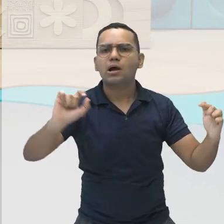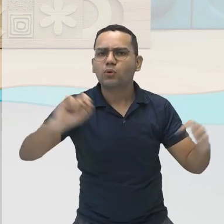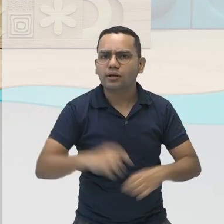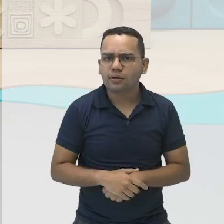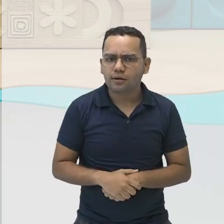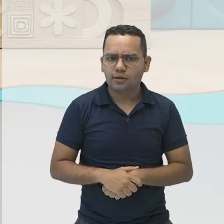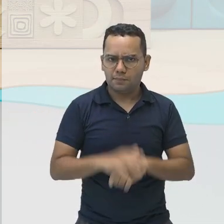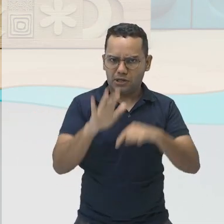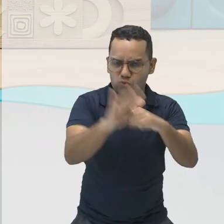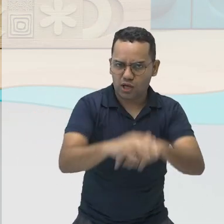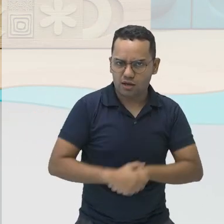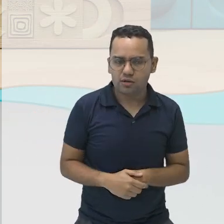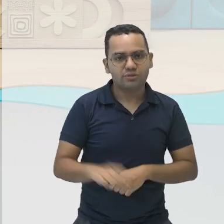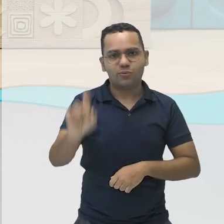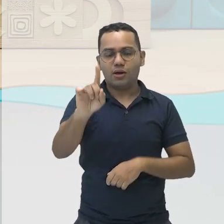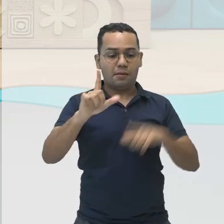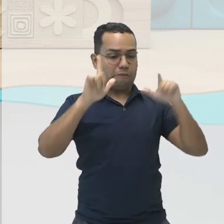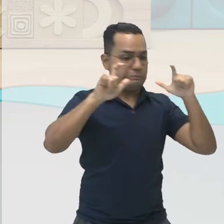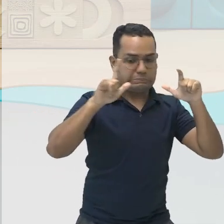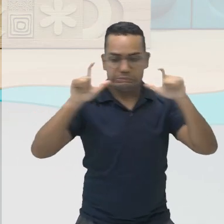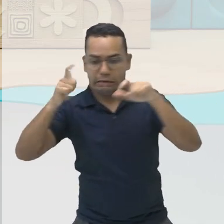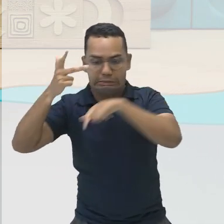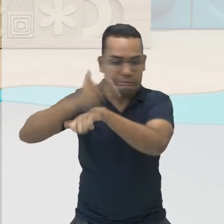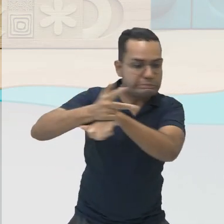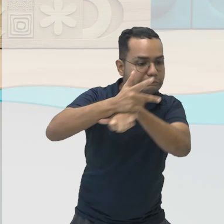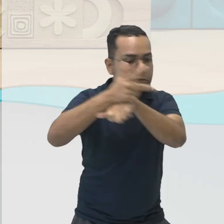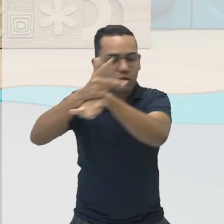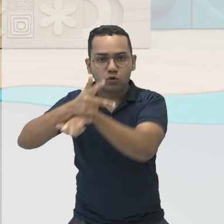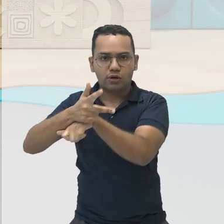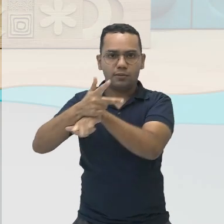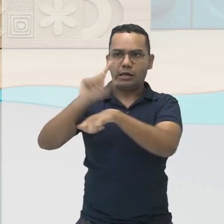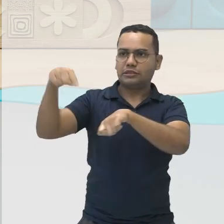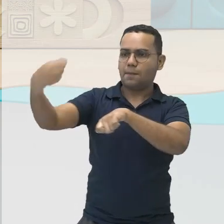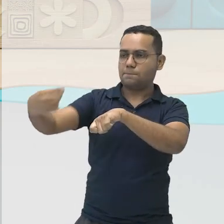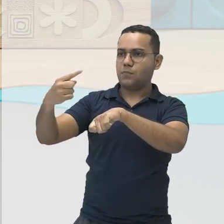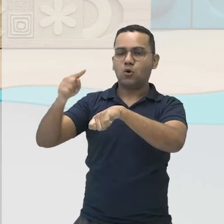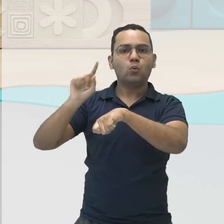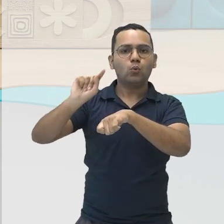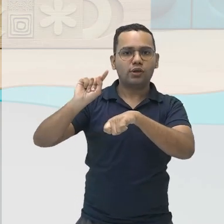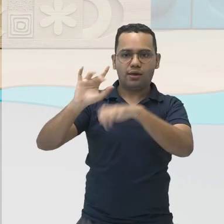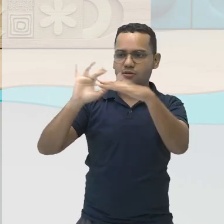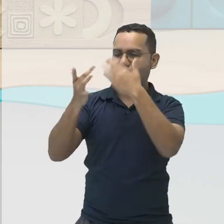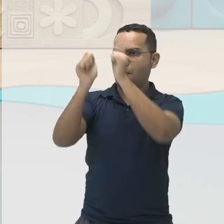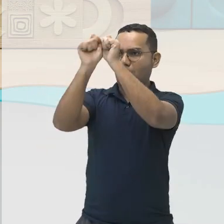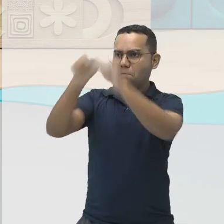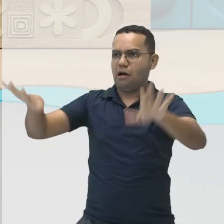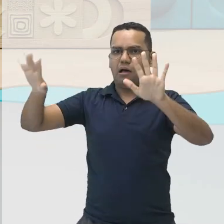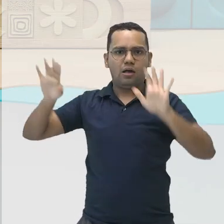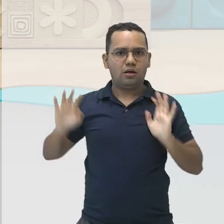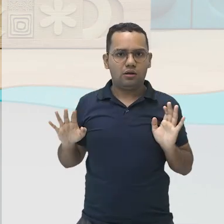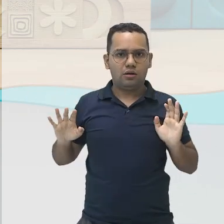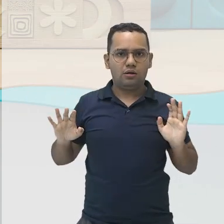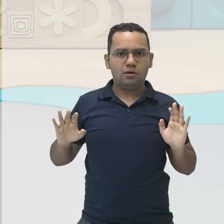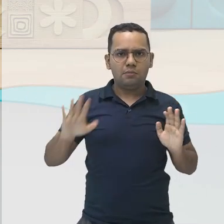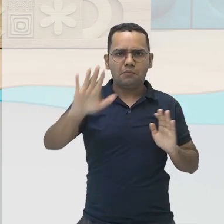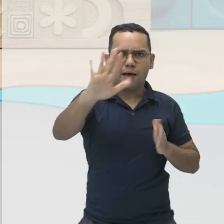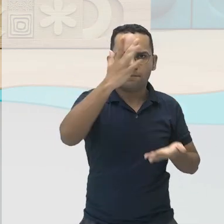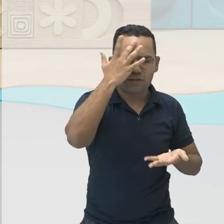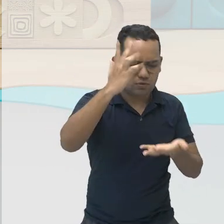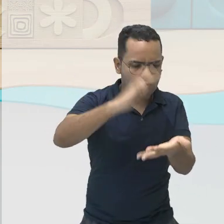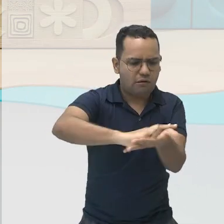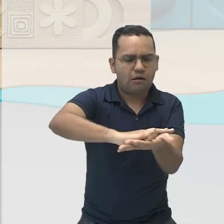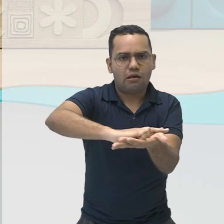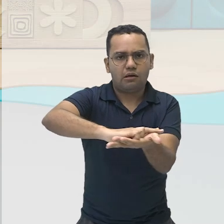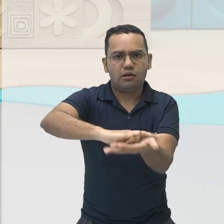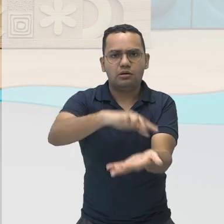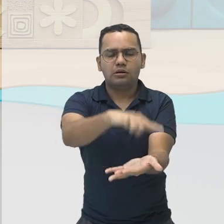vítima não com o intuito de ajudar, mas com o intuito de filmar para postar nas redes sociais. O acidentado, coitado, está ali, caído no